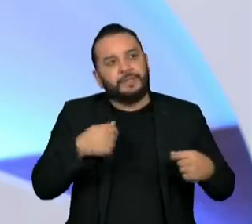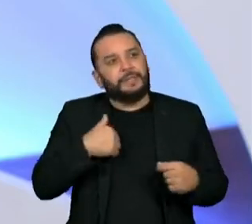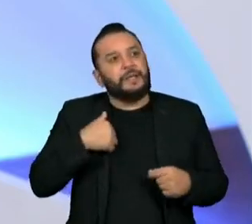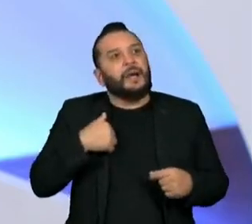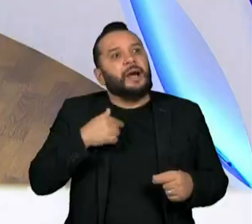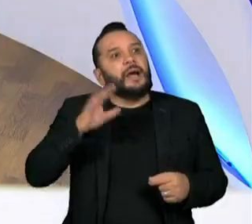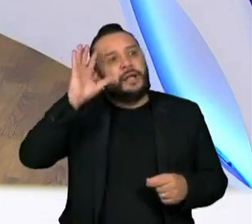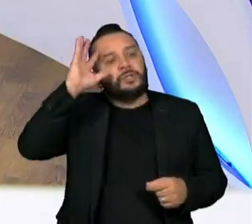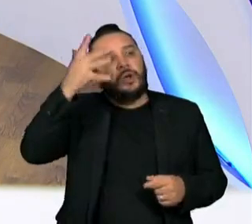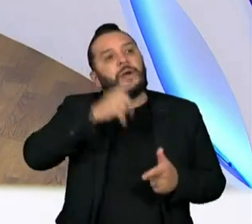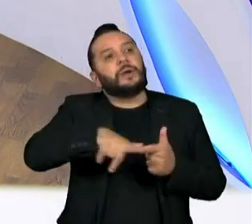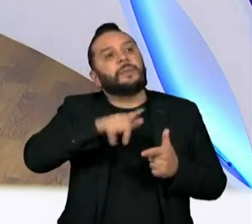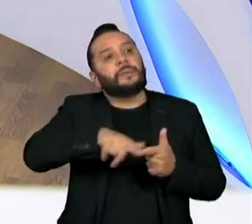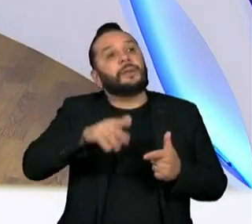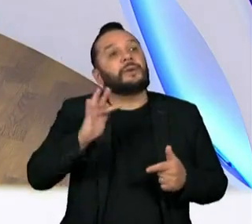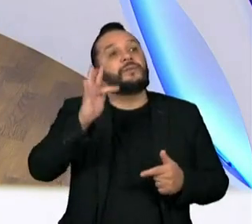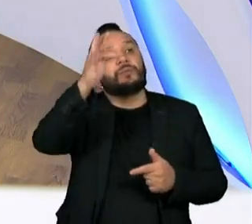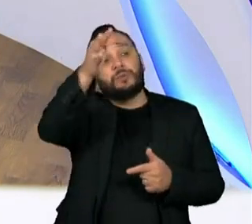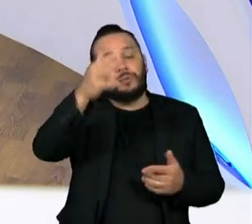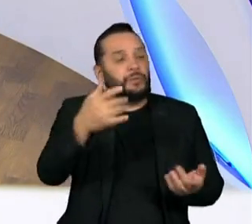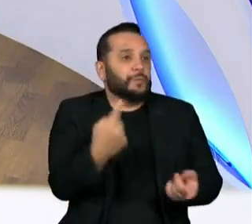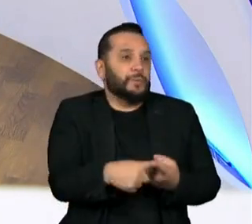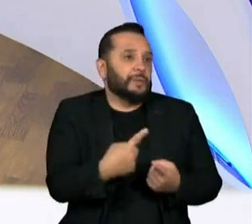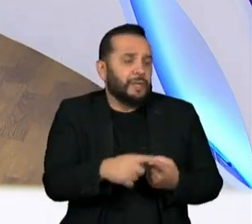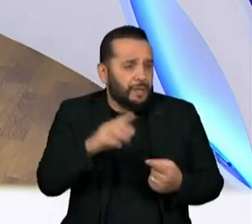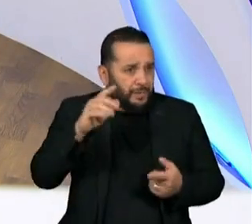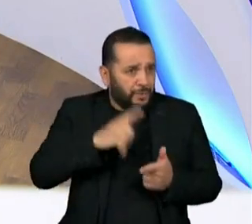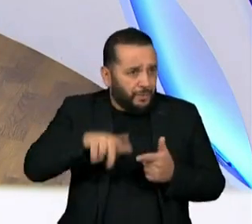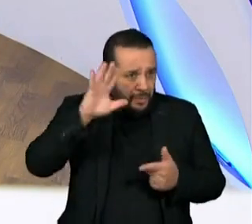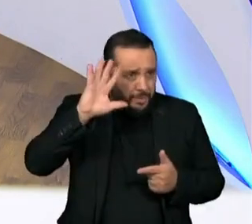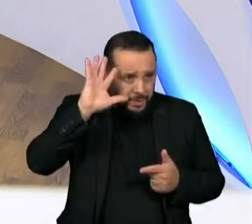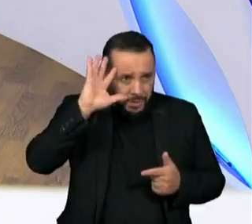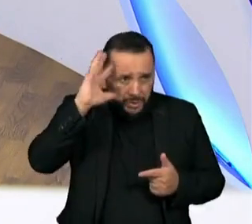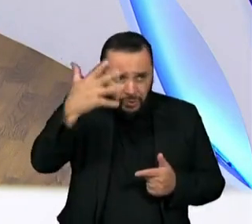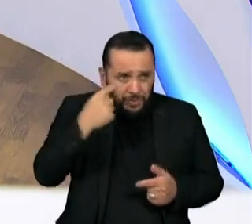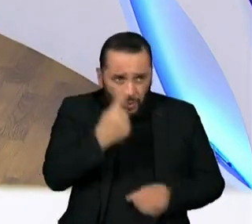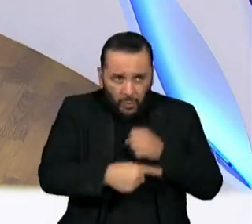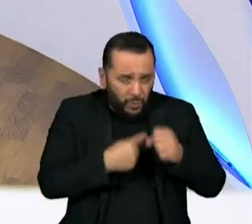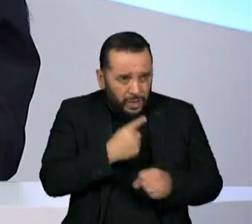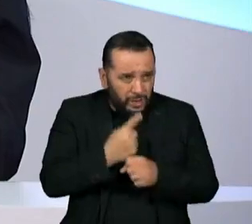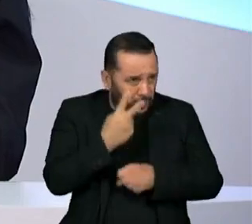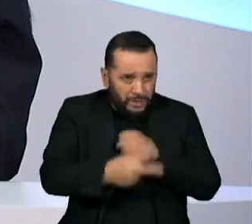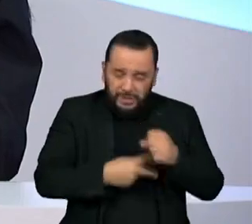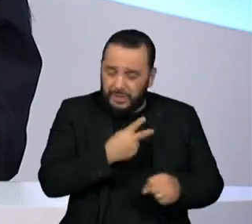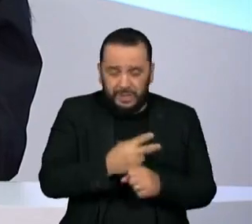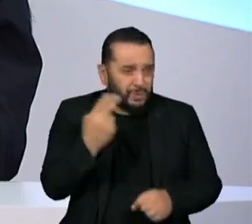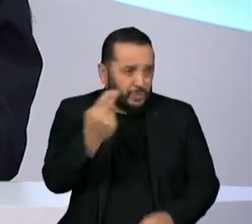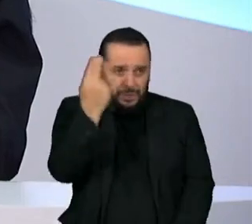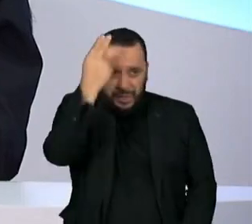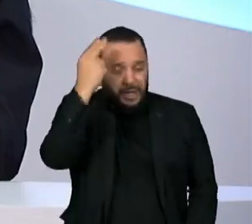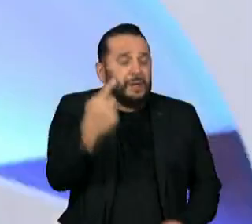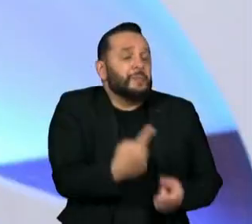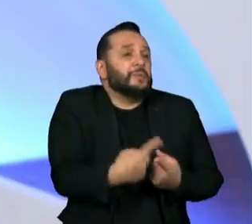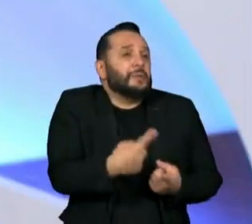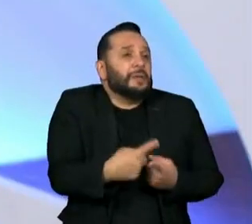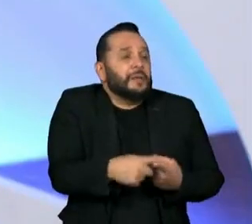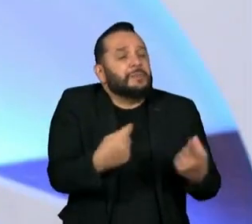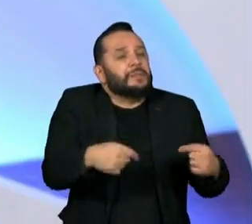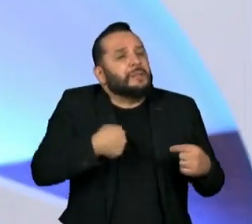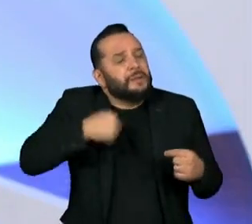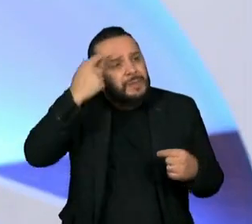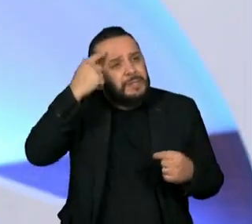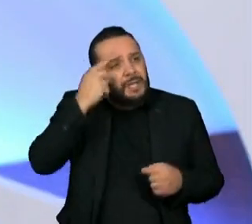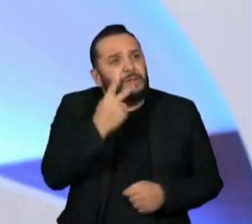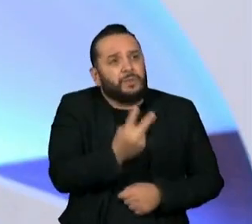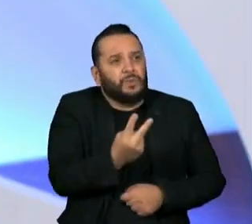resolver problemas futuros que não estarão resolvidos em um ano ou dois anos ou três anos porque nós temos que compatibilizar as duas coisas ficaram